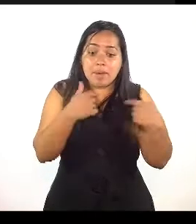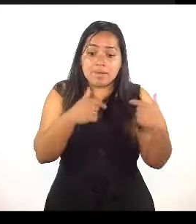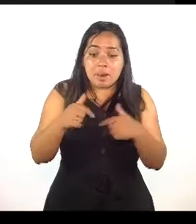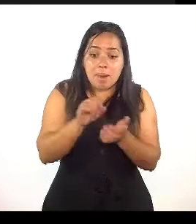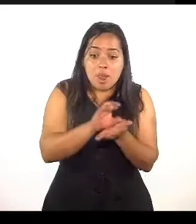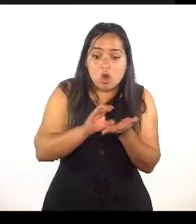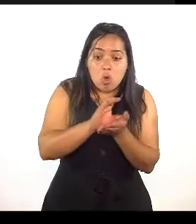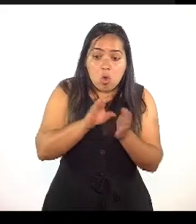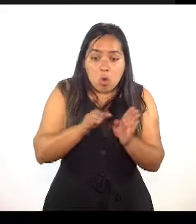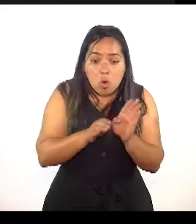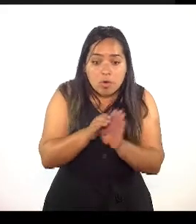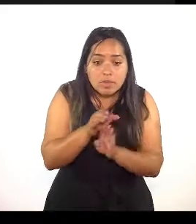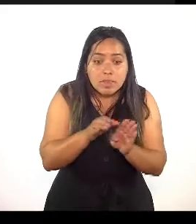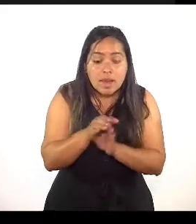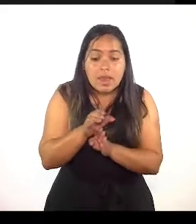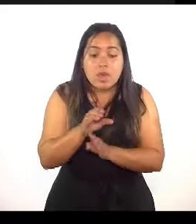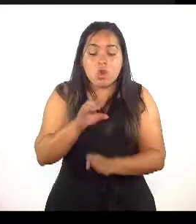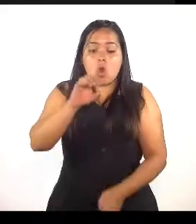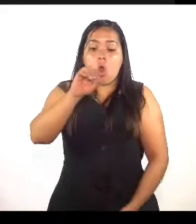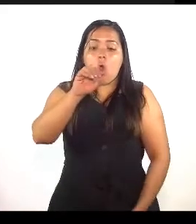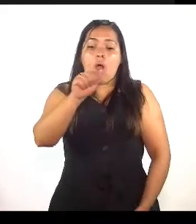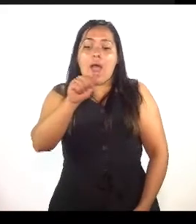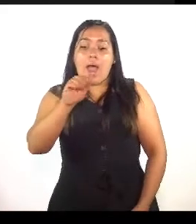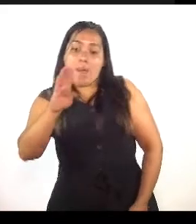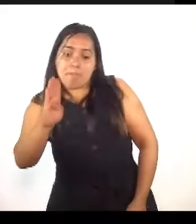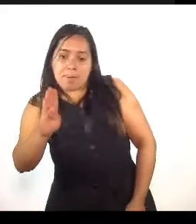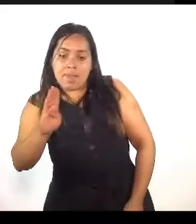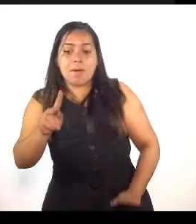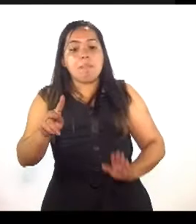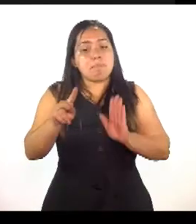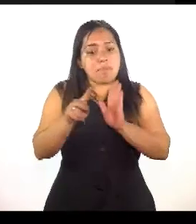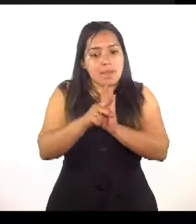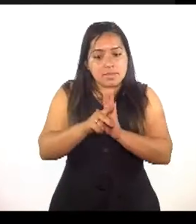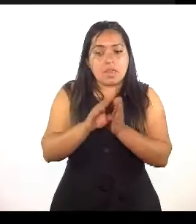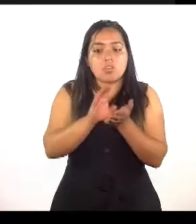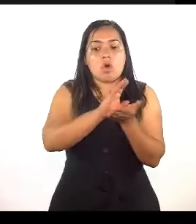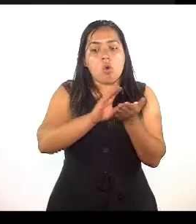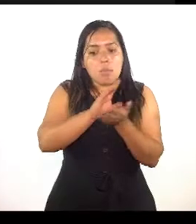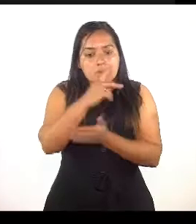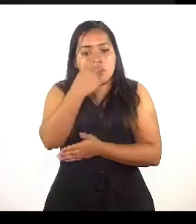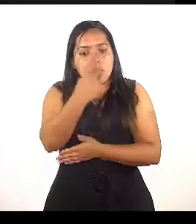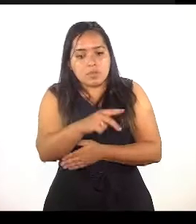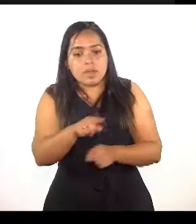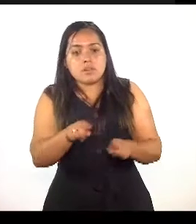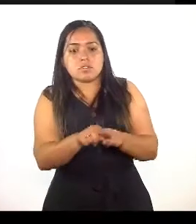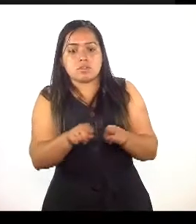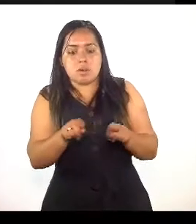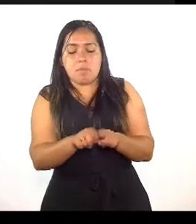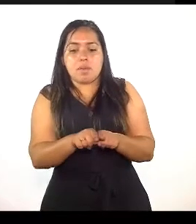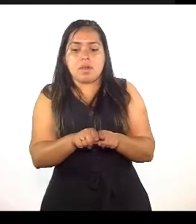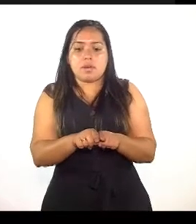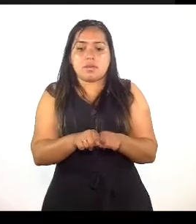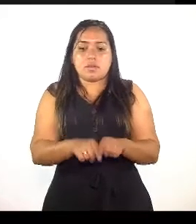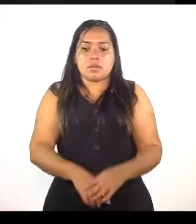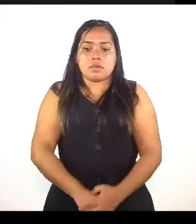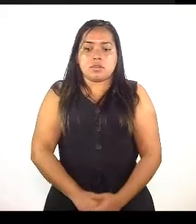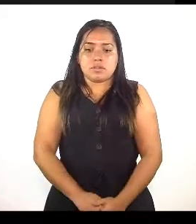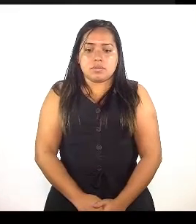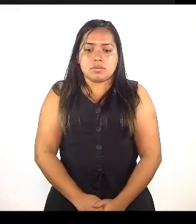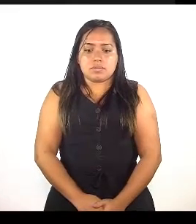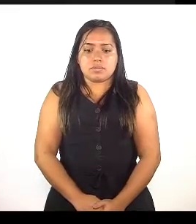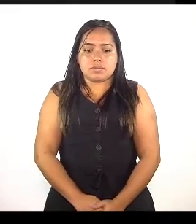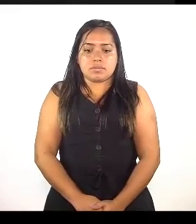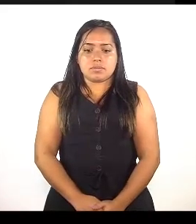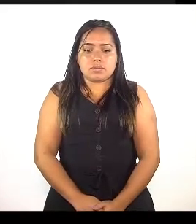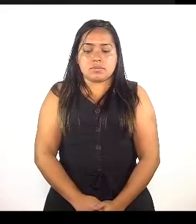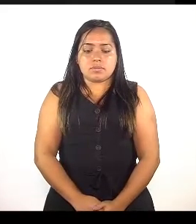conselheiro na Ordem dos Advogados do Brasil. Sou membro de comissões, da Comissão de Startup e de Empreendedorismo.